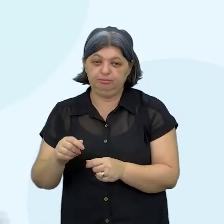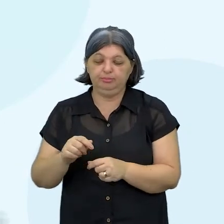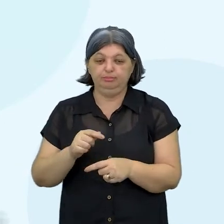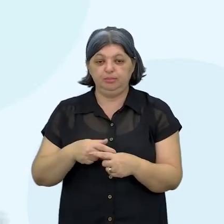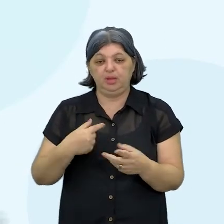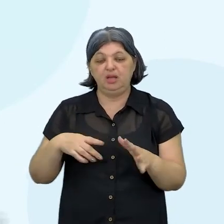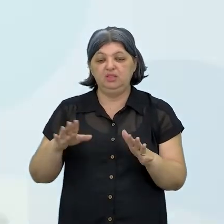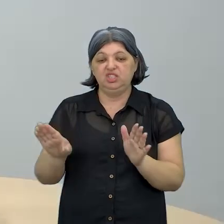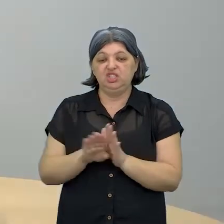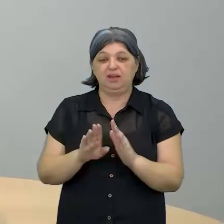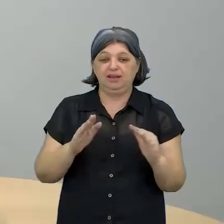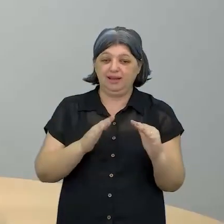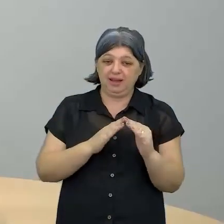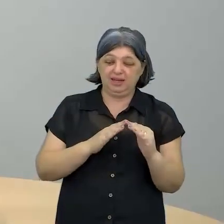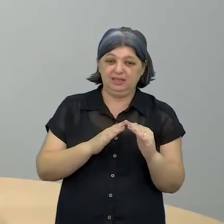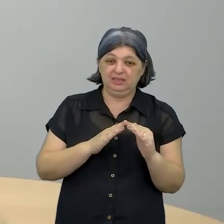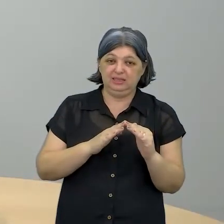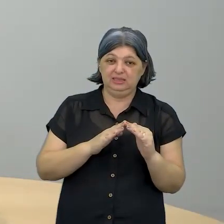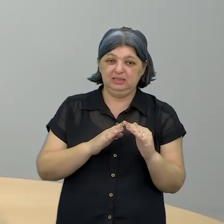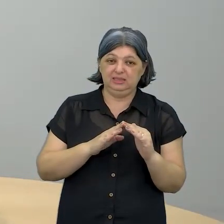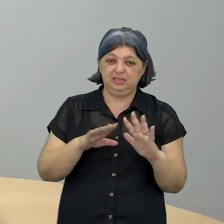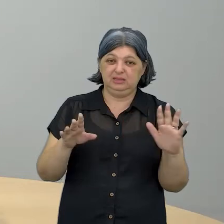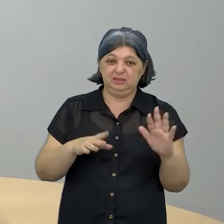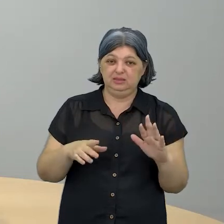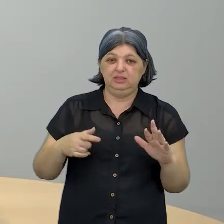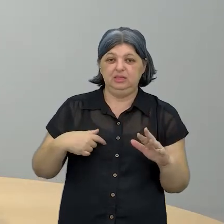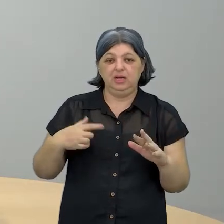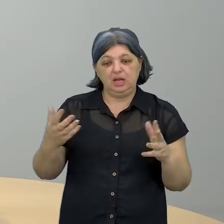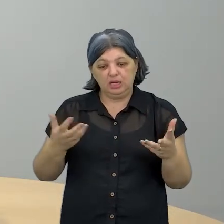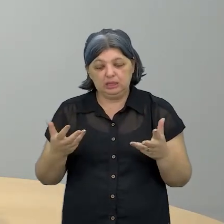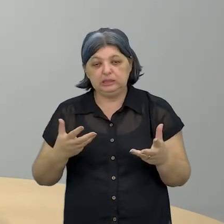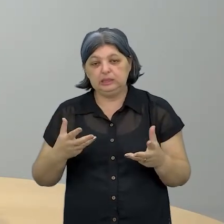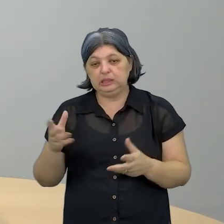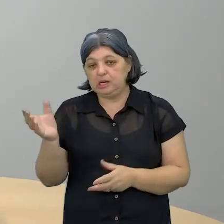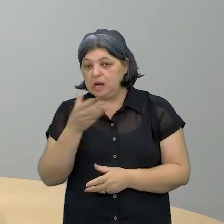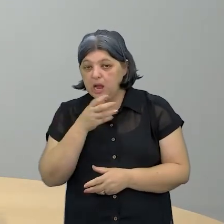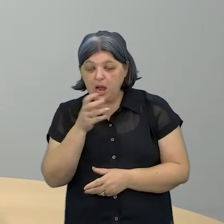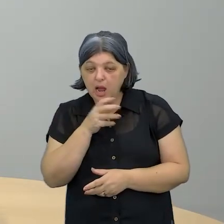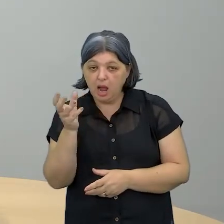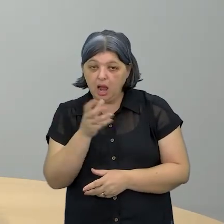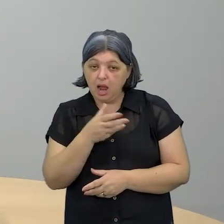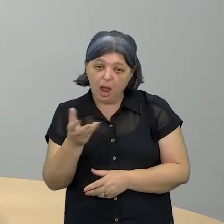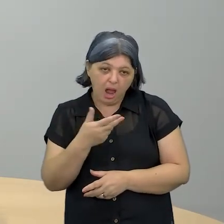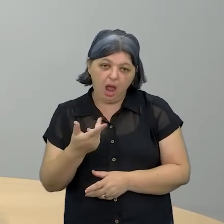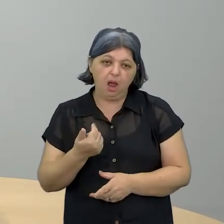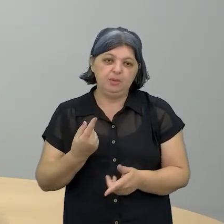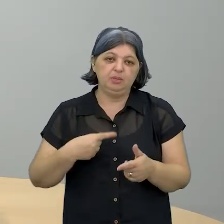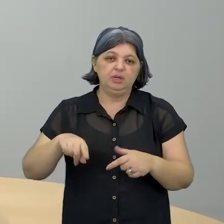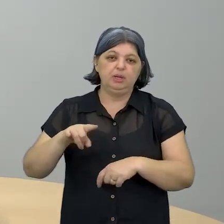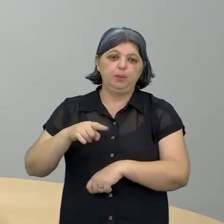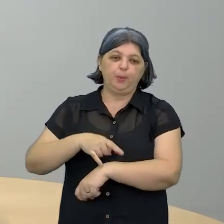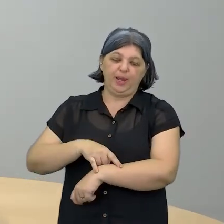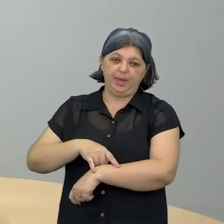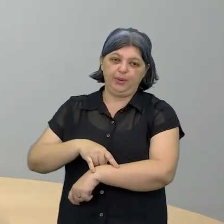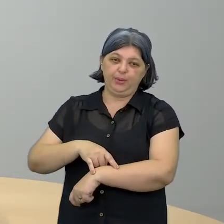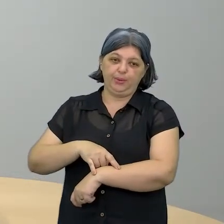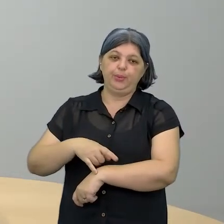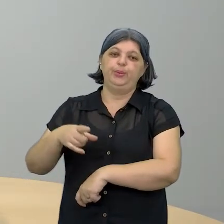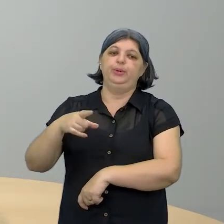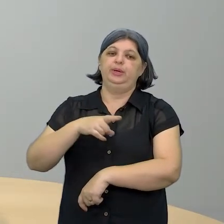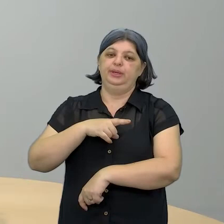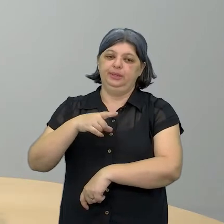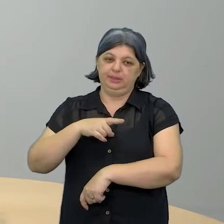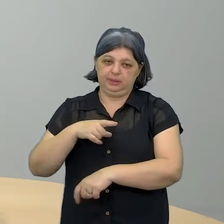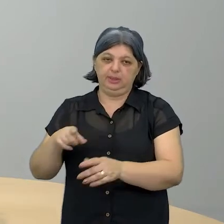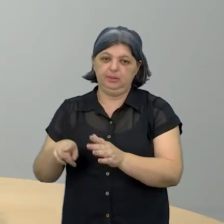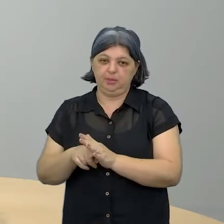casa, às vezes dá aquele aperto e quer chegar logo no sanitário, coisa do tipo. Então, eu já coloquei aqui